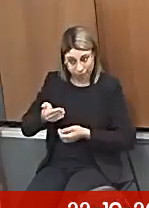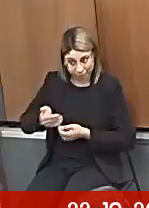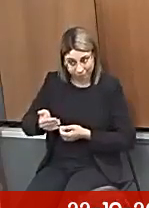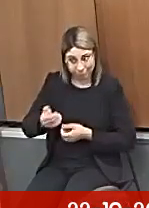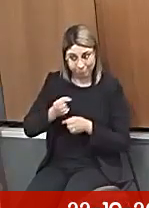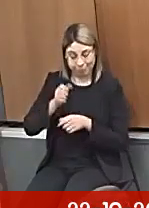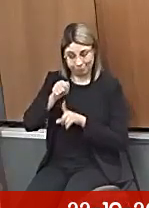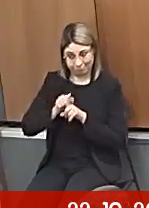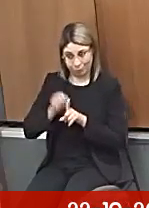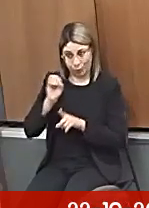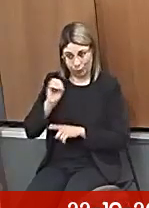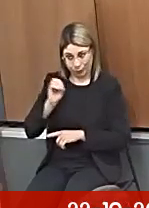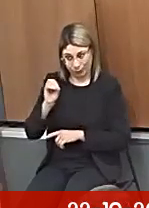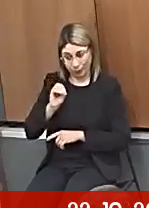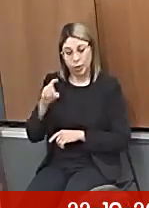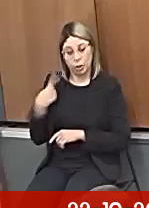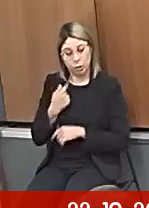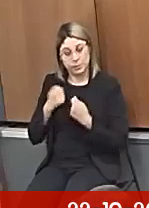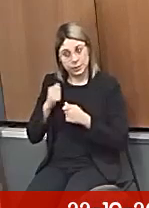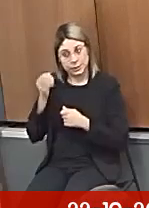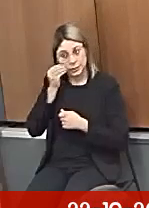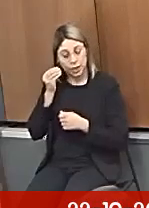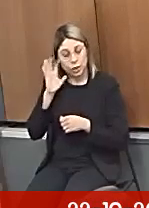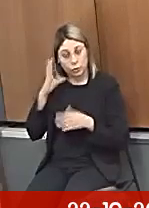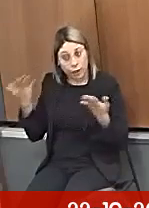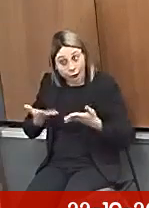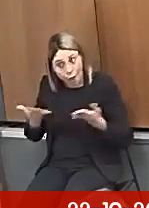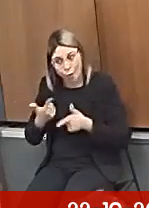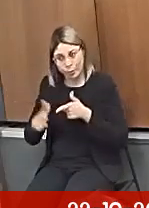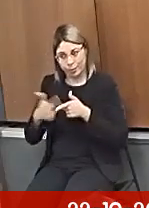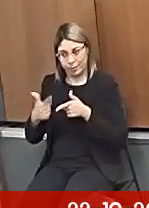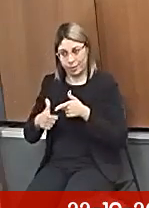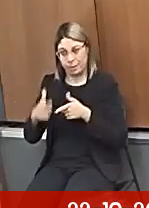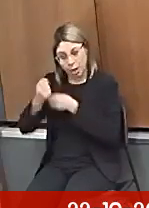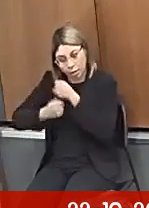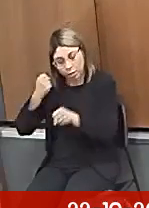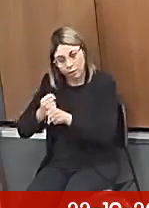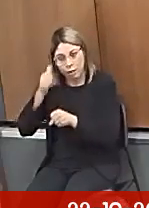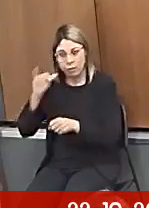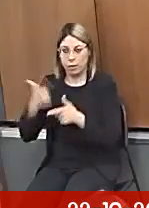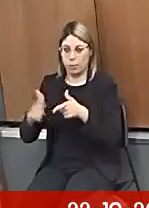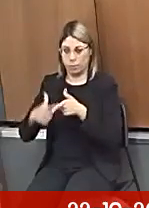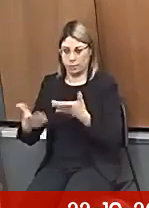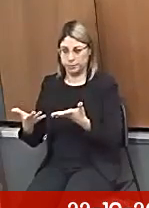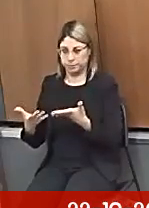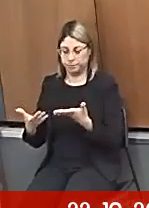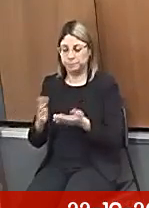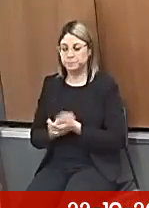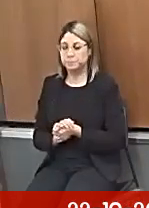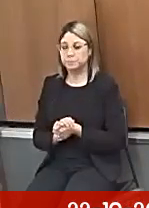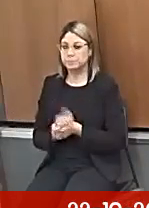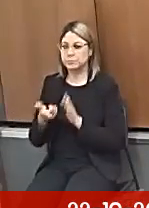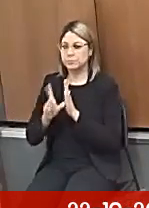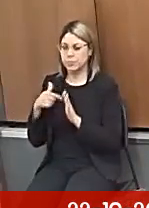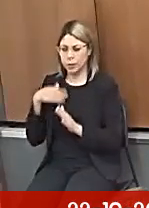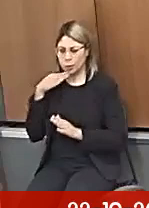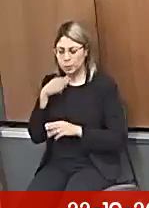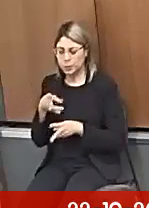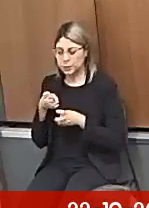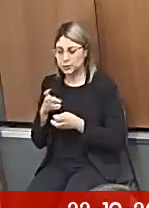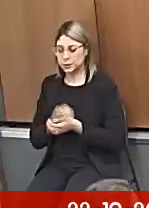gente já resolva esse problema agora, para que o ano que vem isso não aconteça. Sim, sem dúvida. Enquanto é tempo. Eu estava